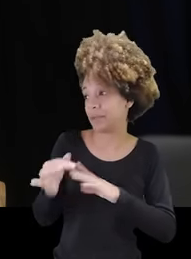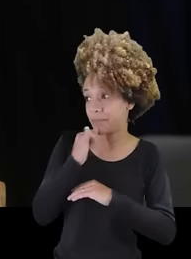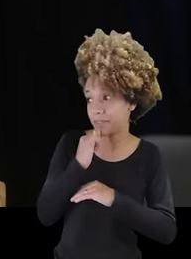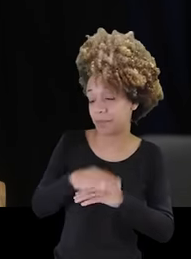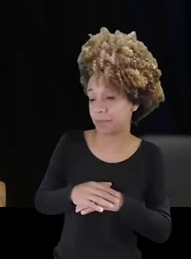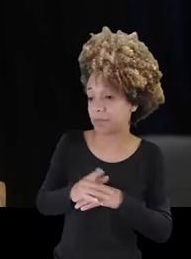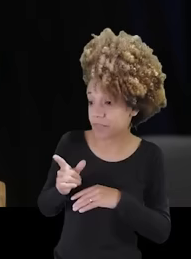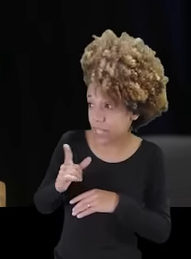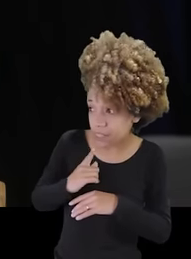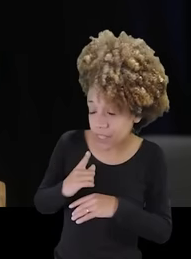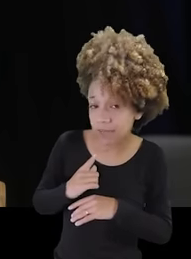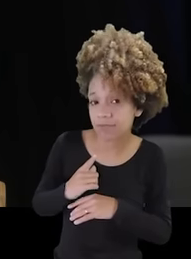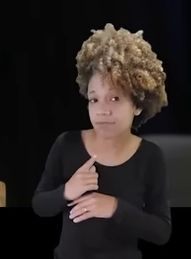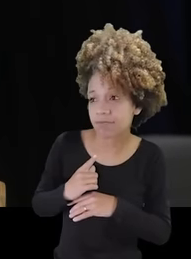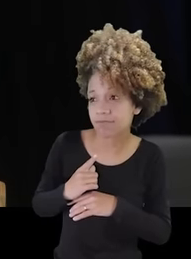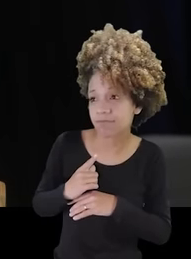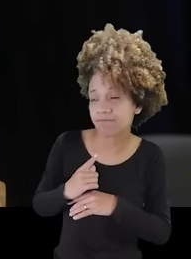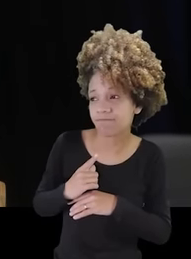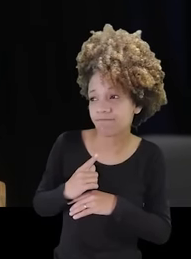por exemplo para você ter